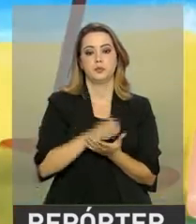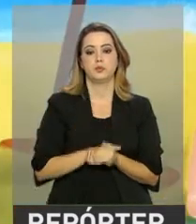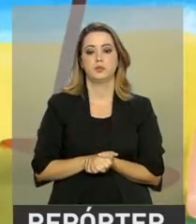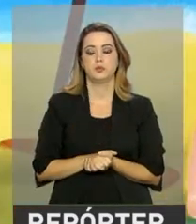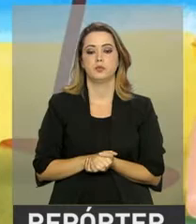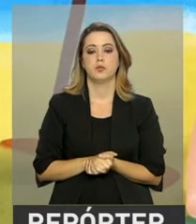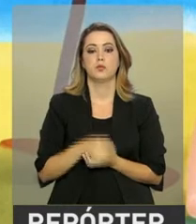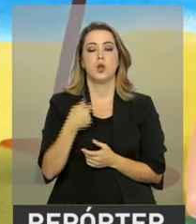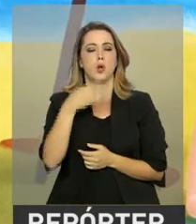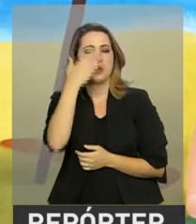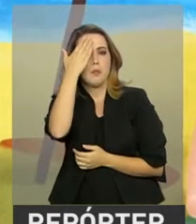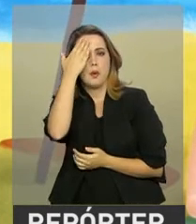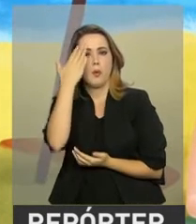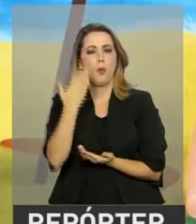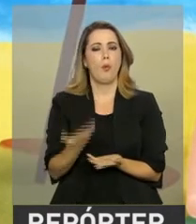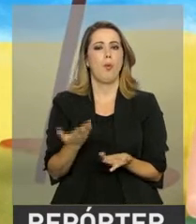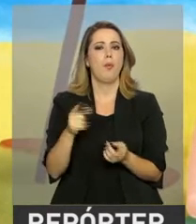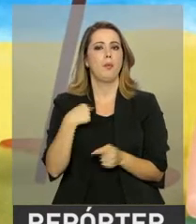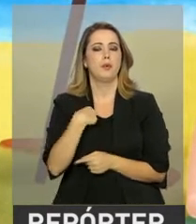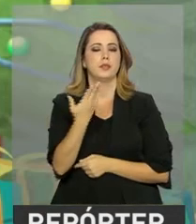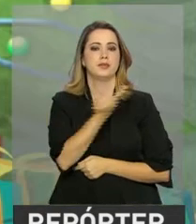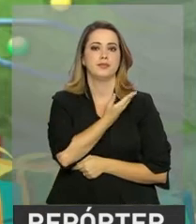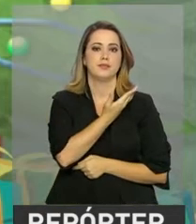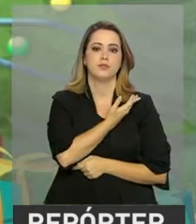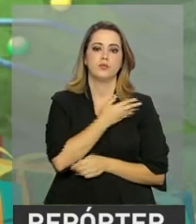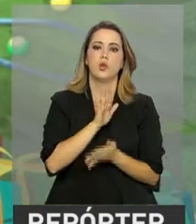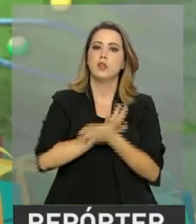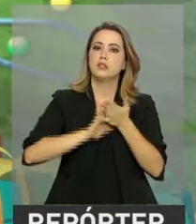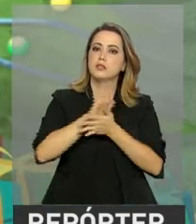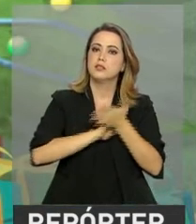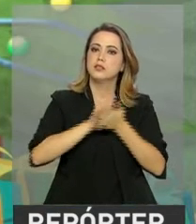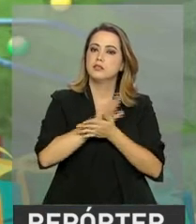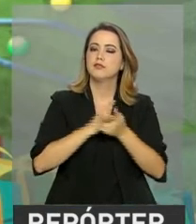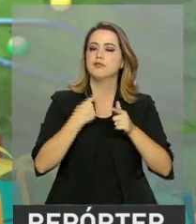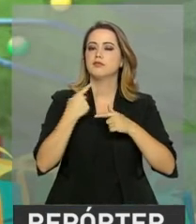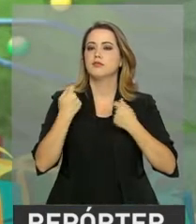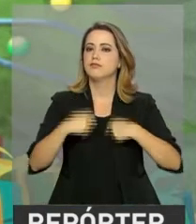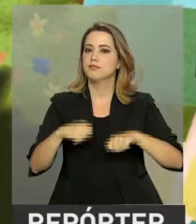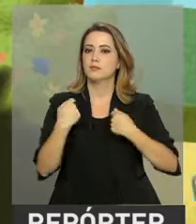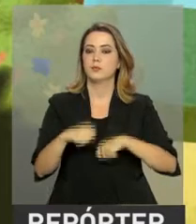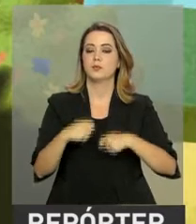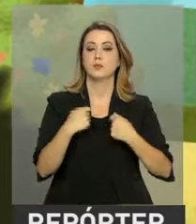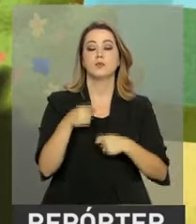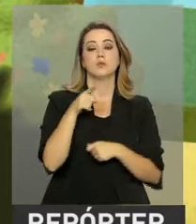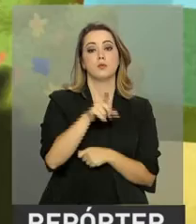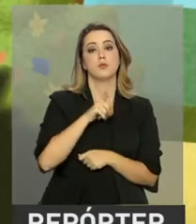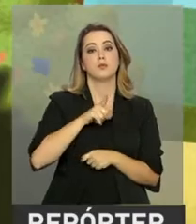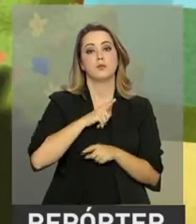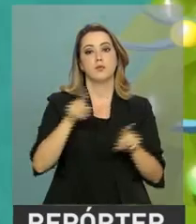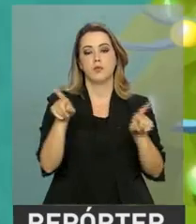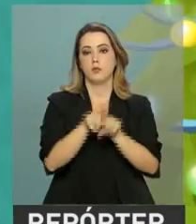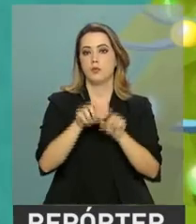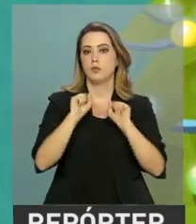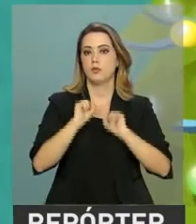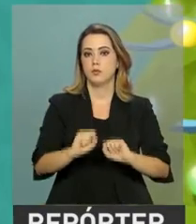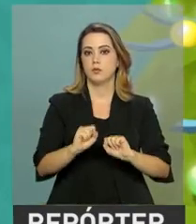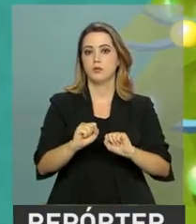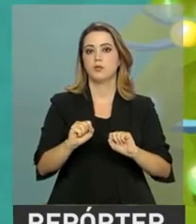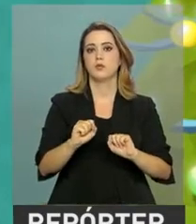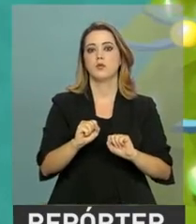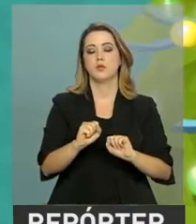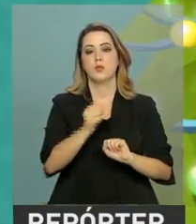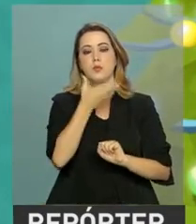Natal. Não se preocupe, minha amiga, nada disso se precisa, você também pode